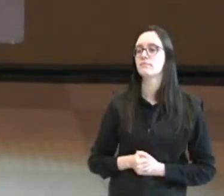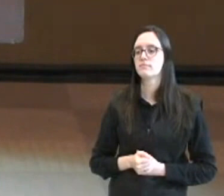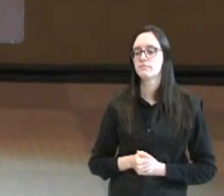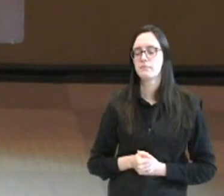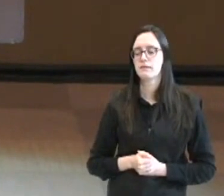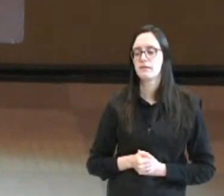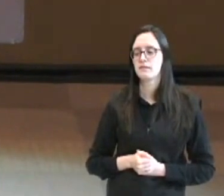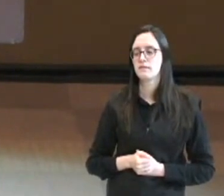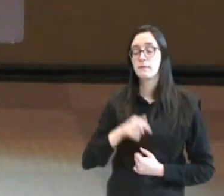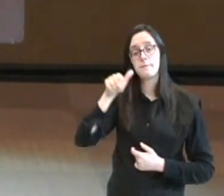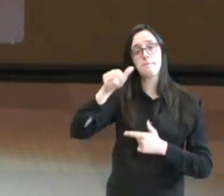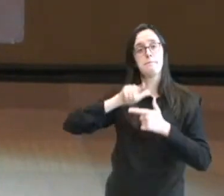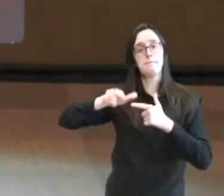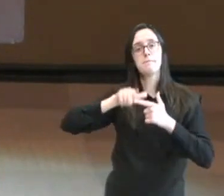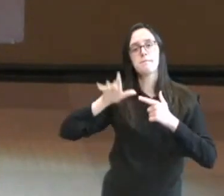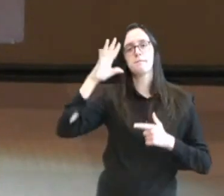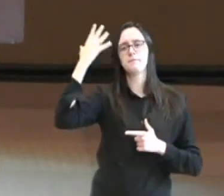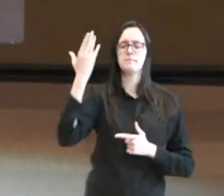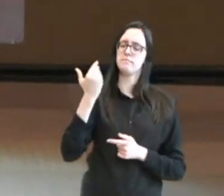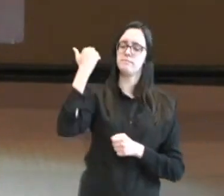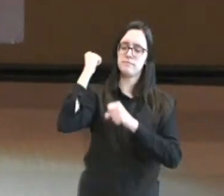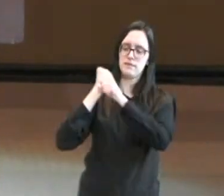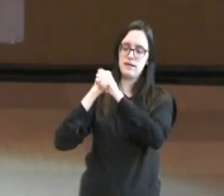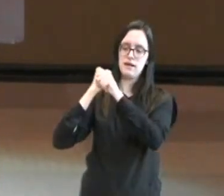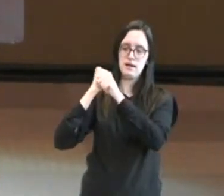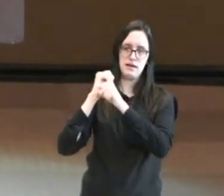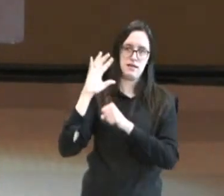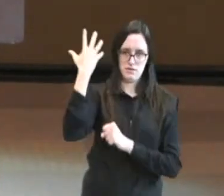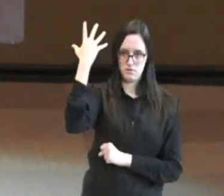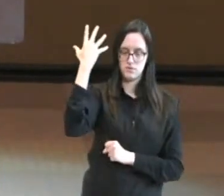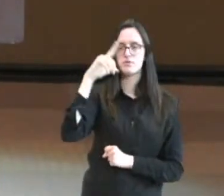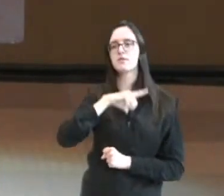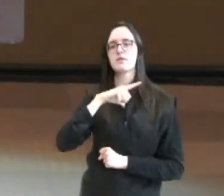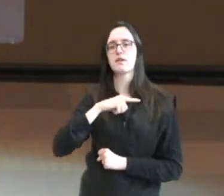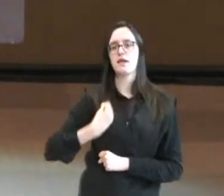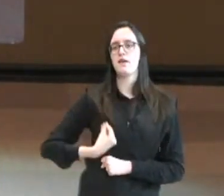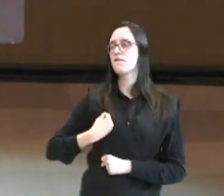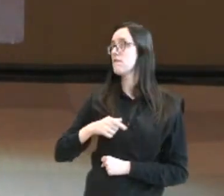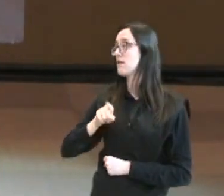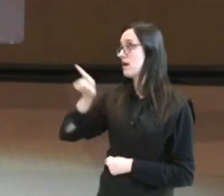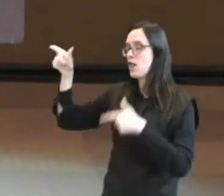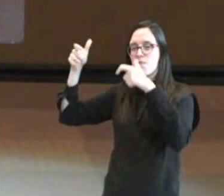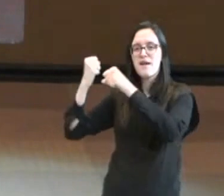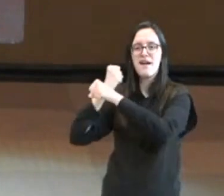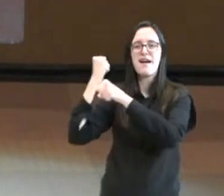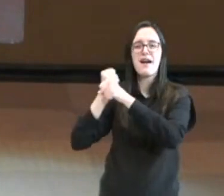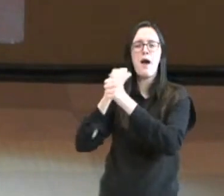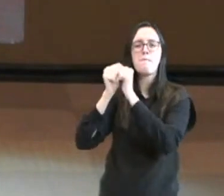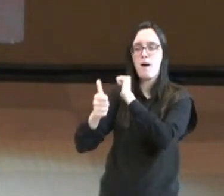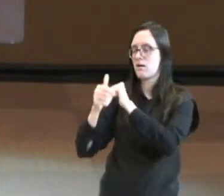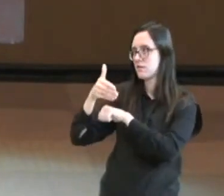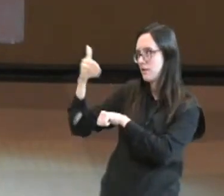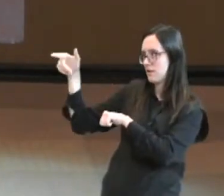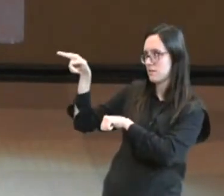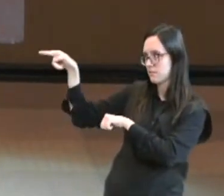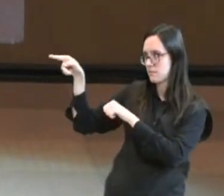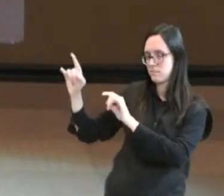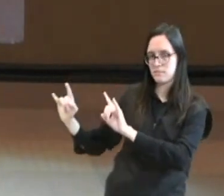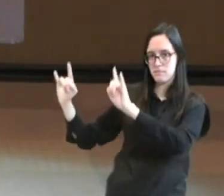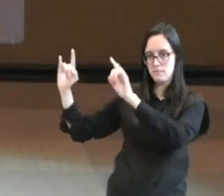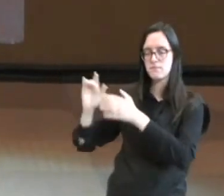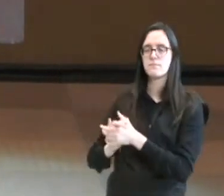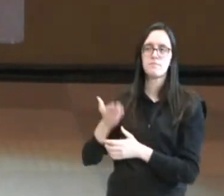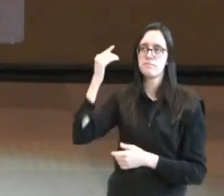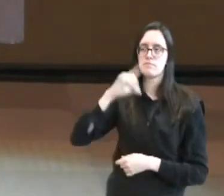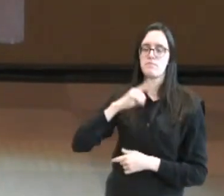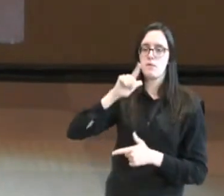que aconteceu aqui há muitos anos atrás, ainda no ginásio era o templo. Houve um problema sério de